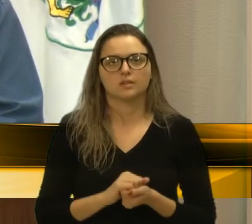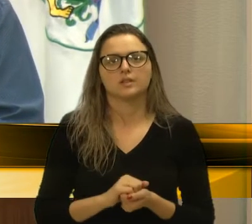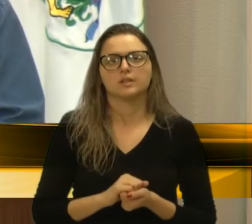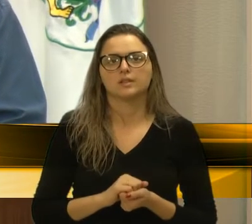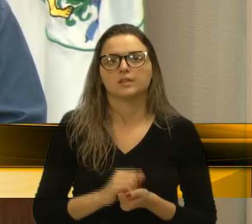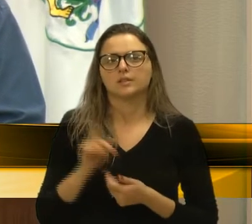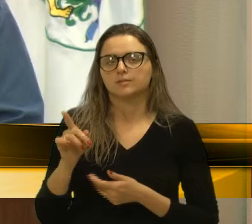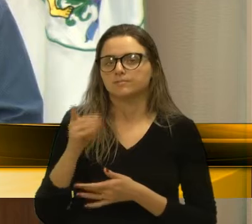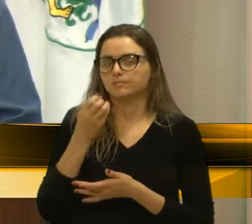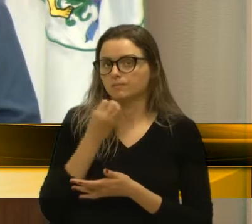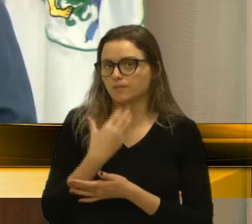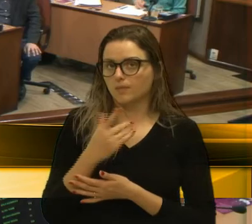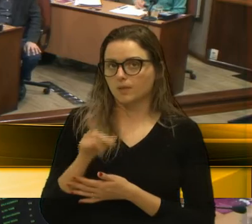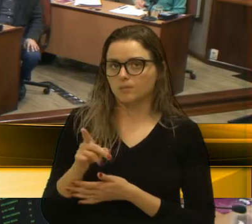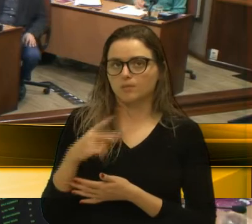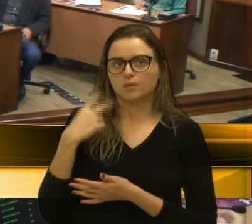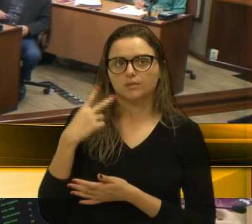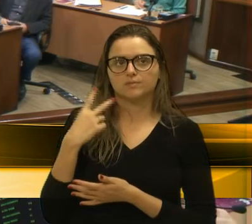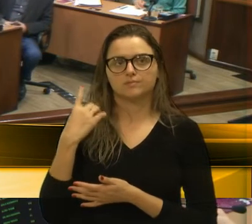Bom, vereador